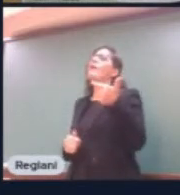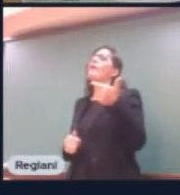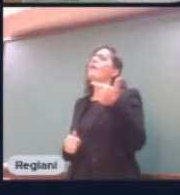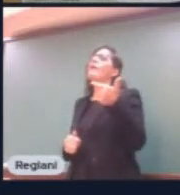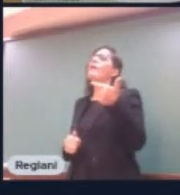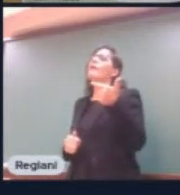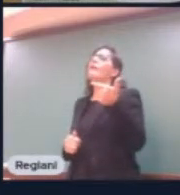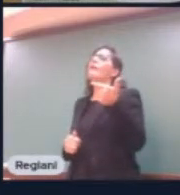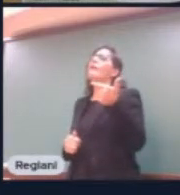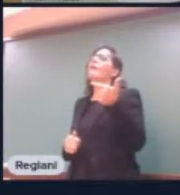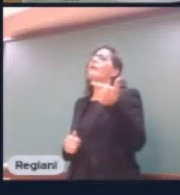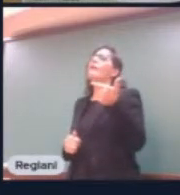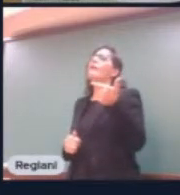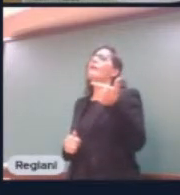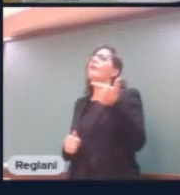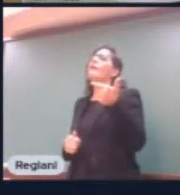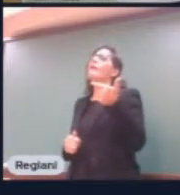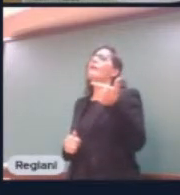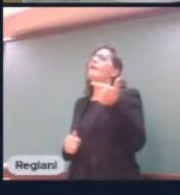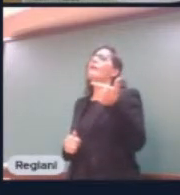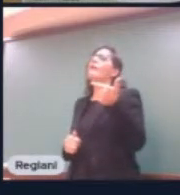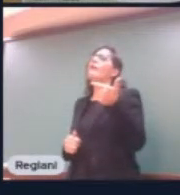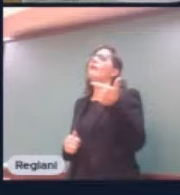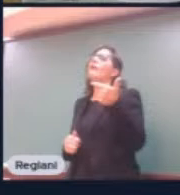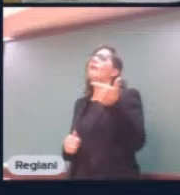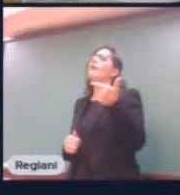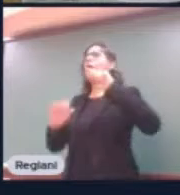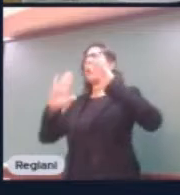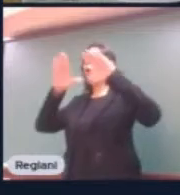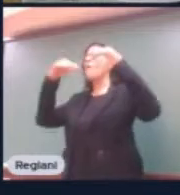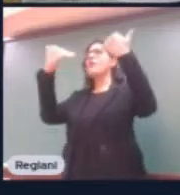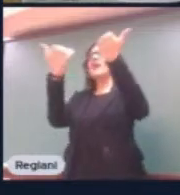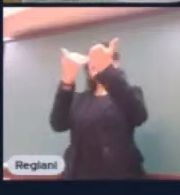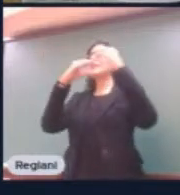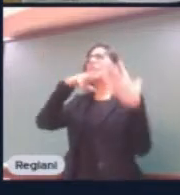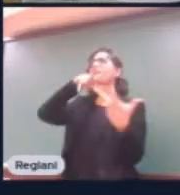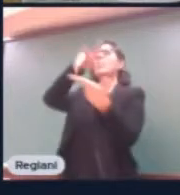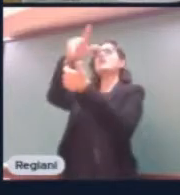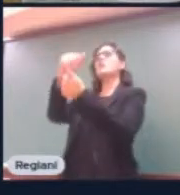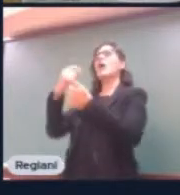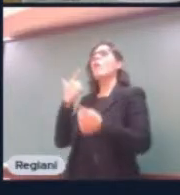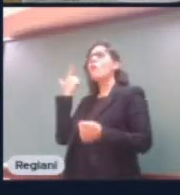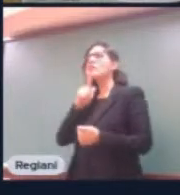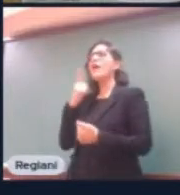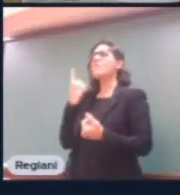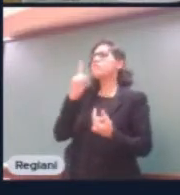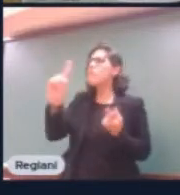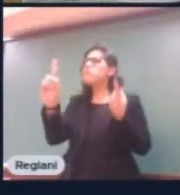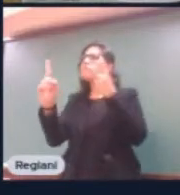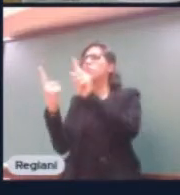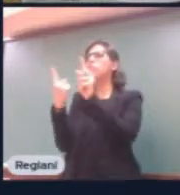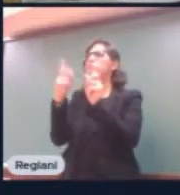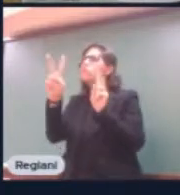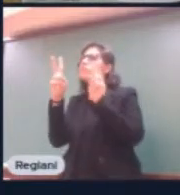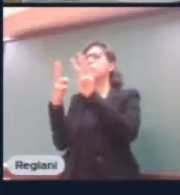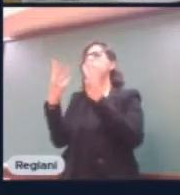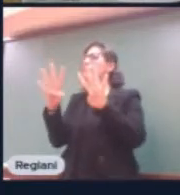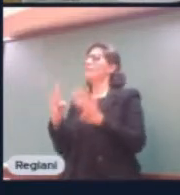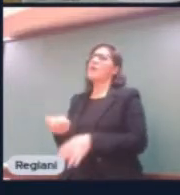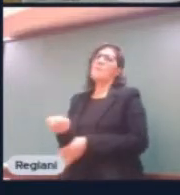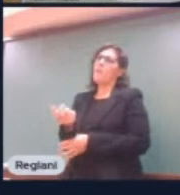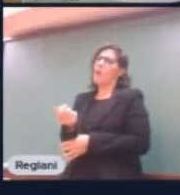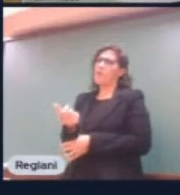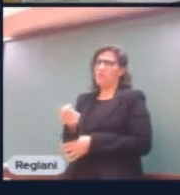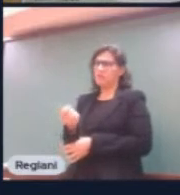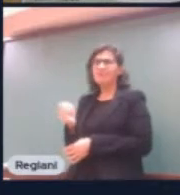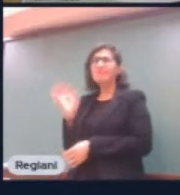representatividade significativa nas conferências internacionais. Realmente, na AmericaLex, nós não